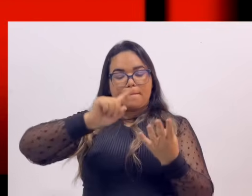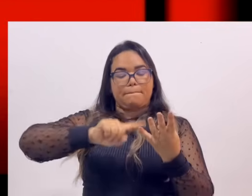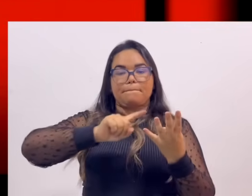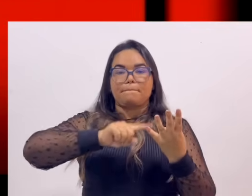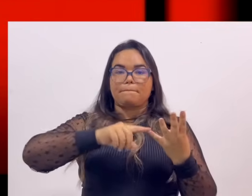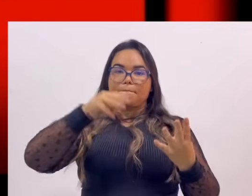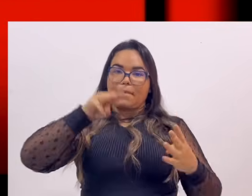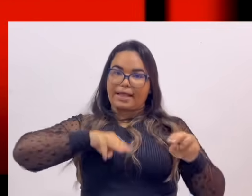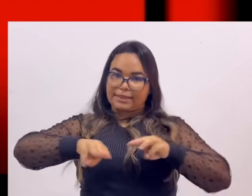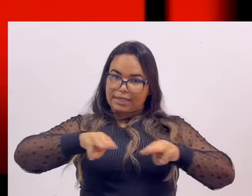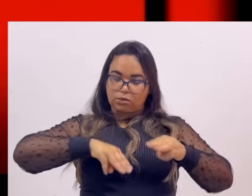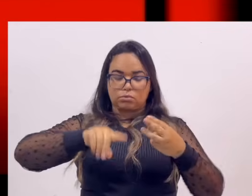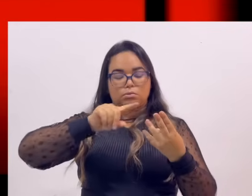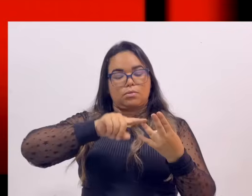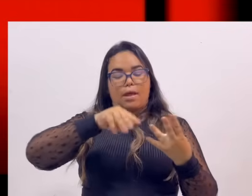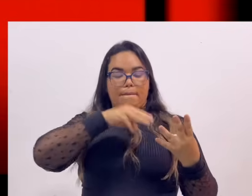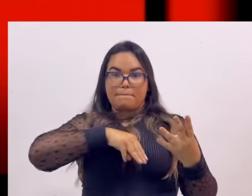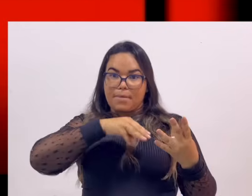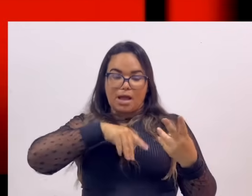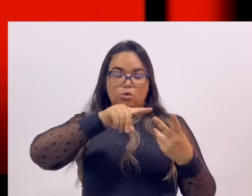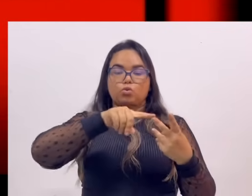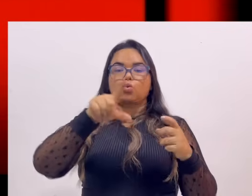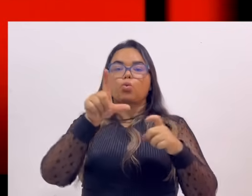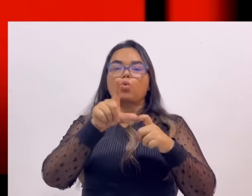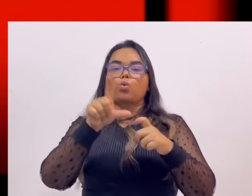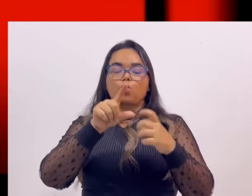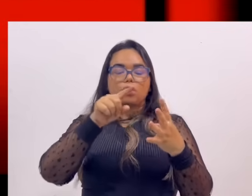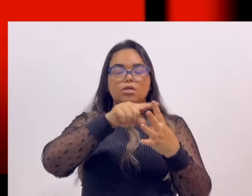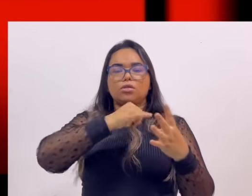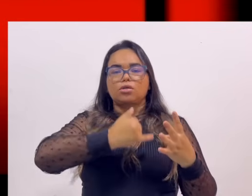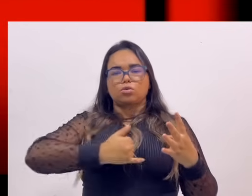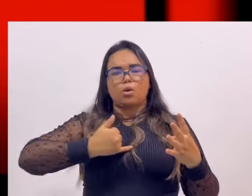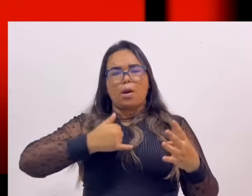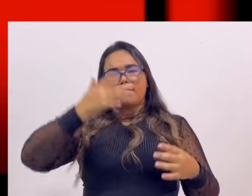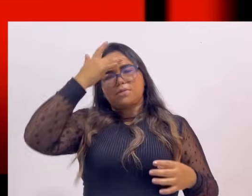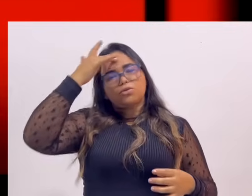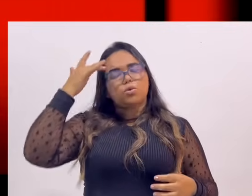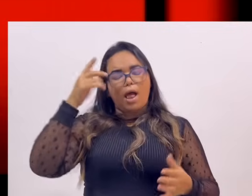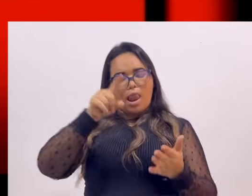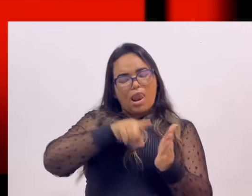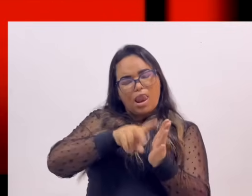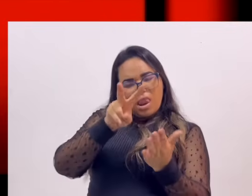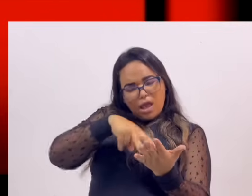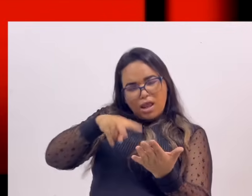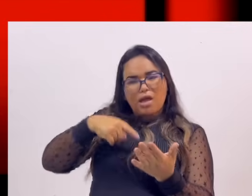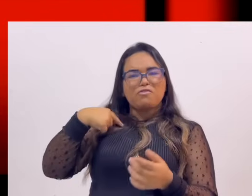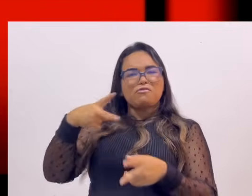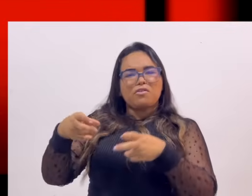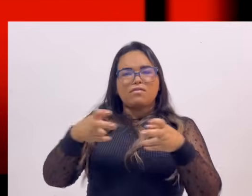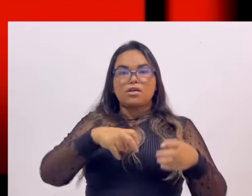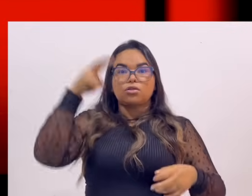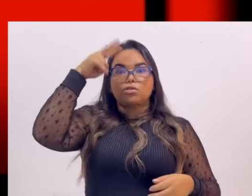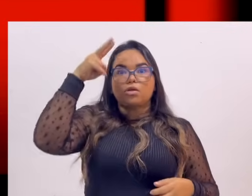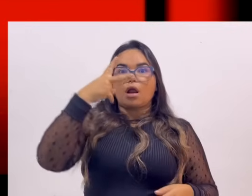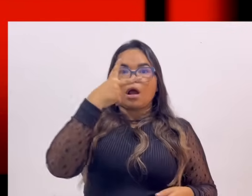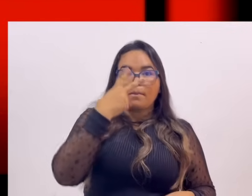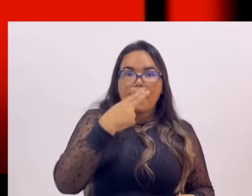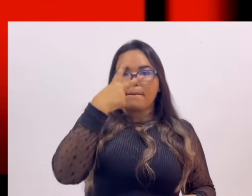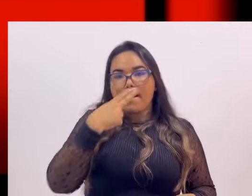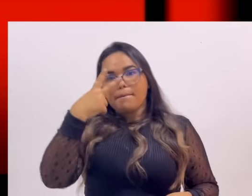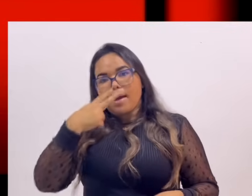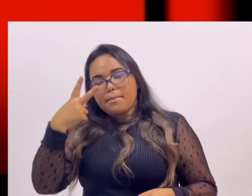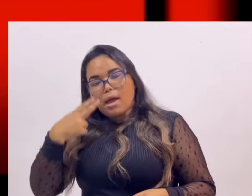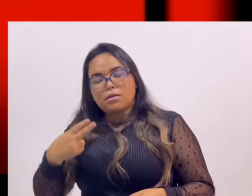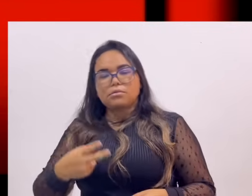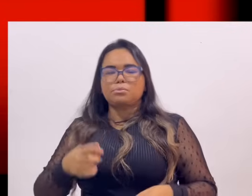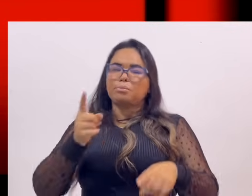as pessoas perguntam, por que as histórias se repetem? Qual é a vantagem disso? Pois bem, há muitas vantagens. Porque cada